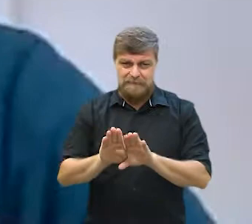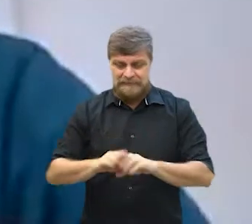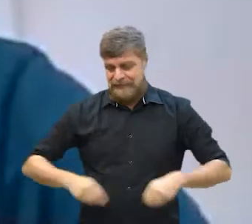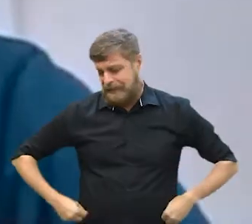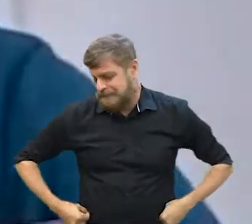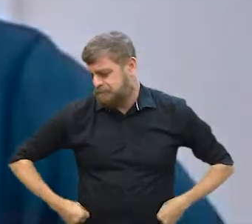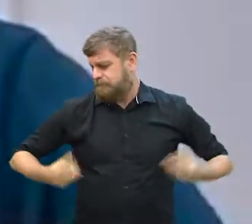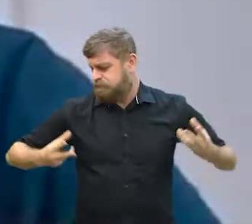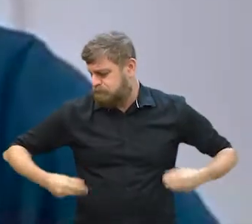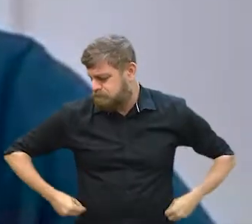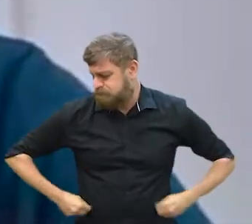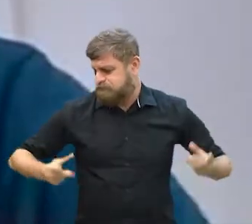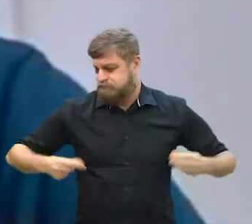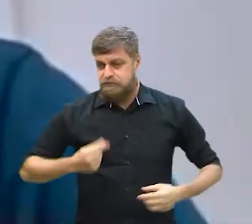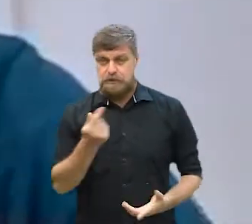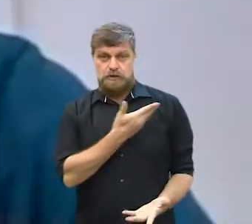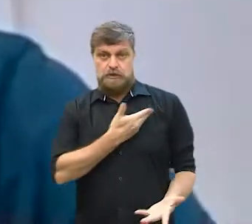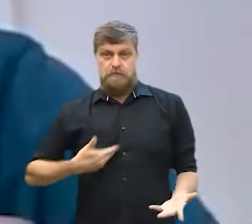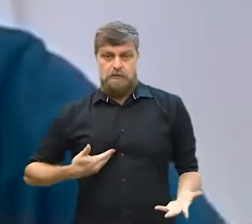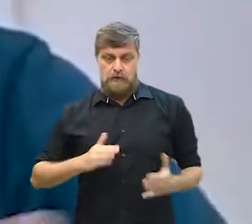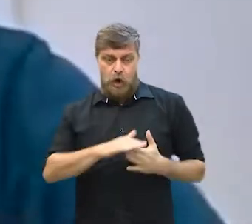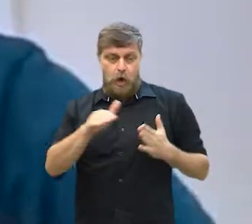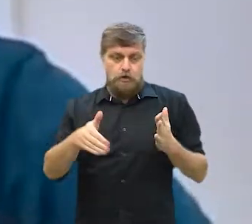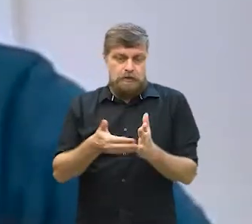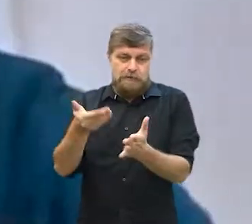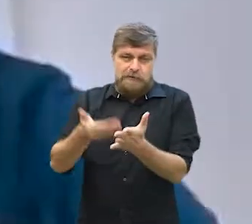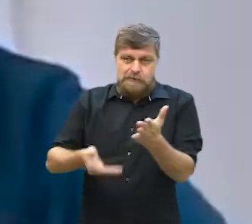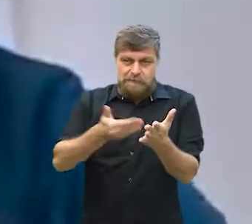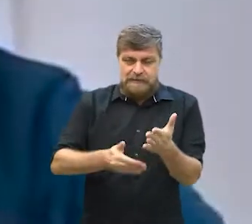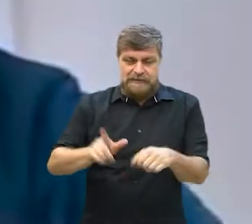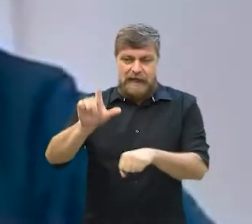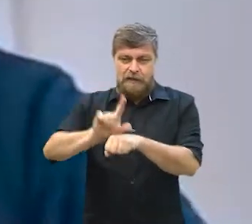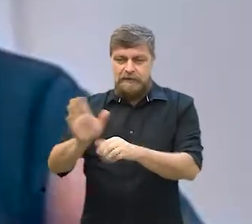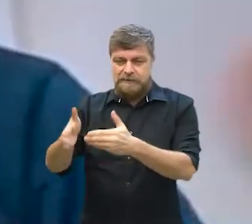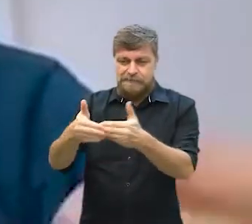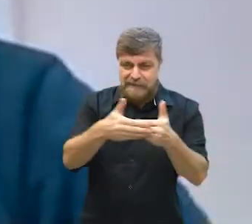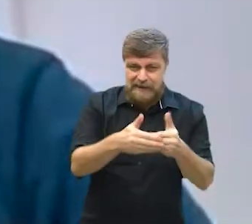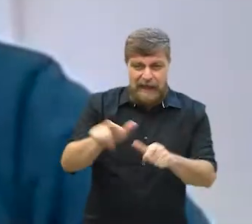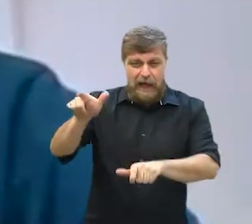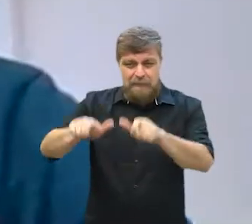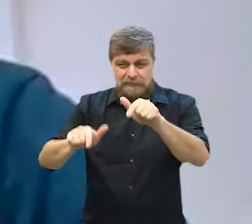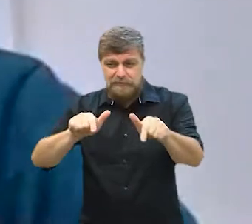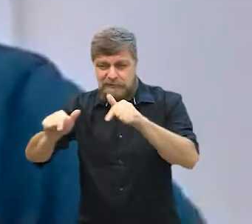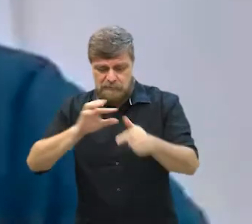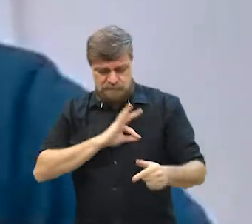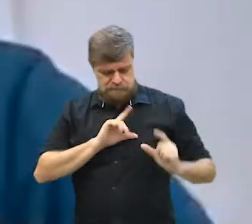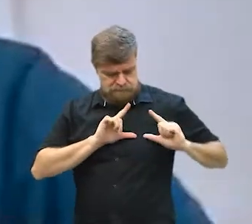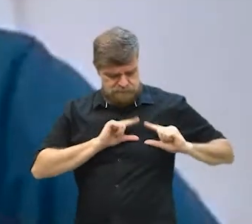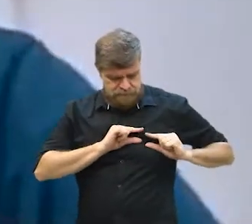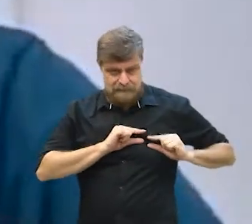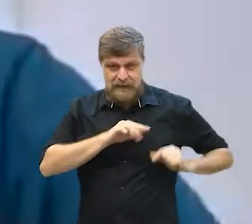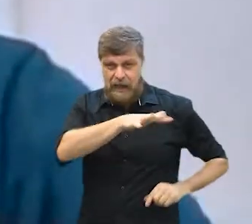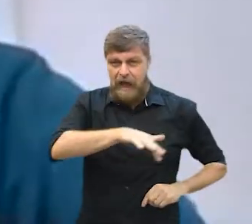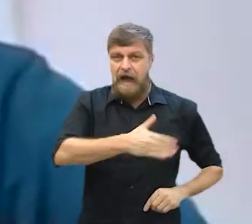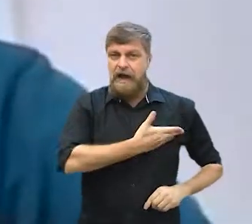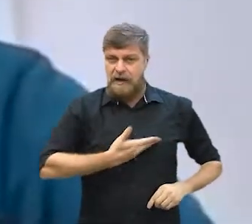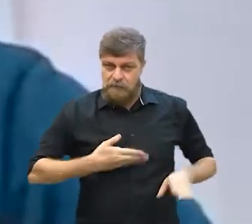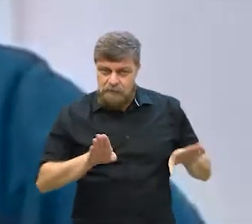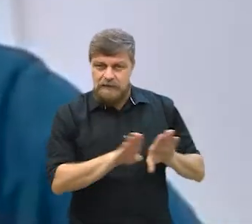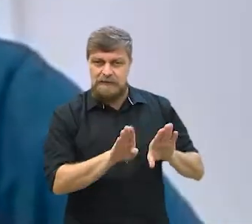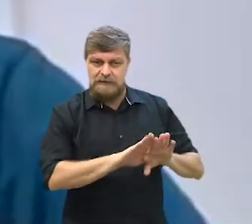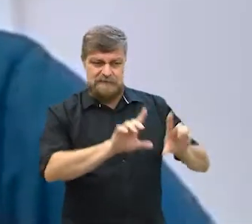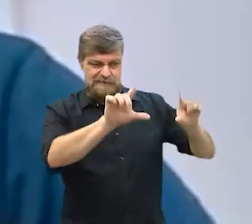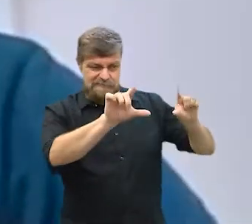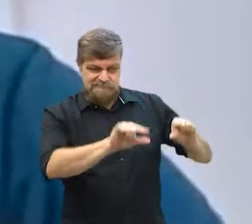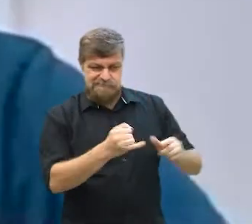né? O custeio fica mais difícil, né? Todo mundo perde, né? Não é só o comerciante, não é só o trabalhador, enfim, o poder público também é